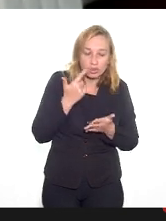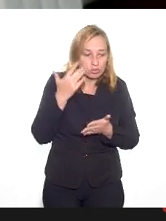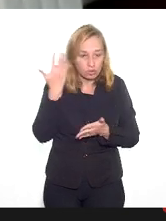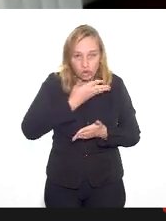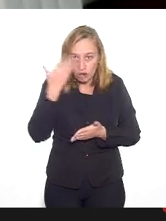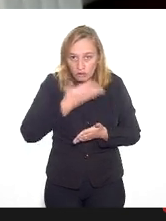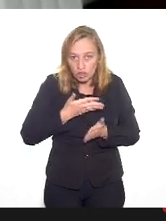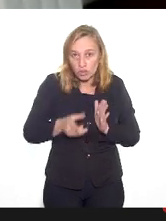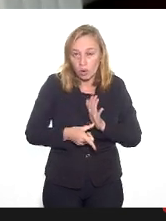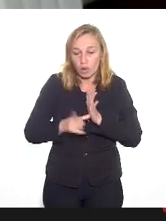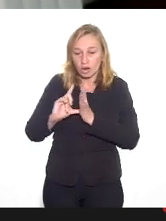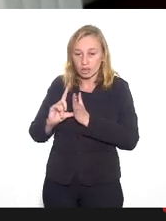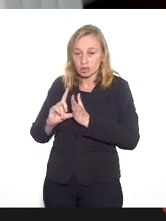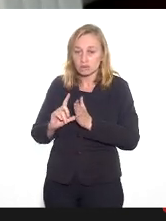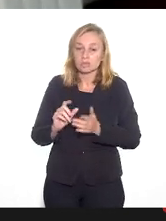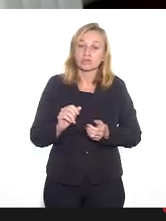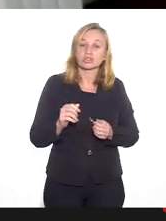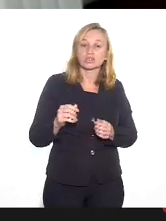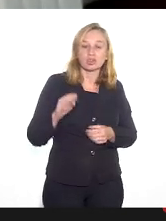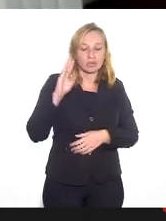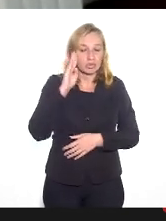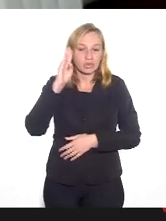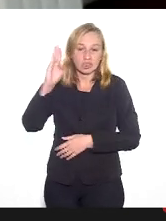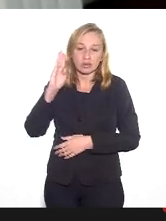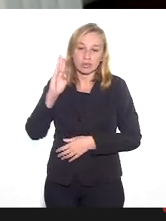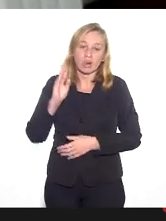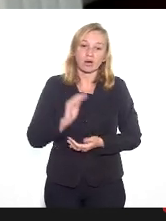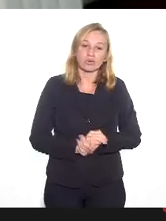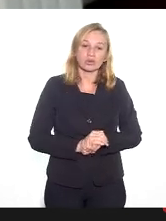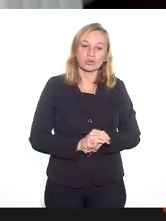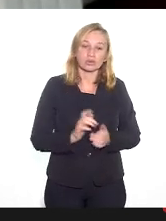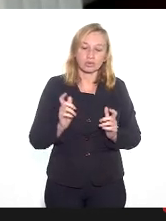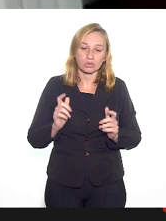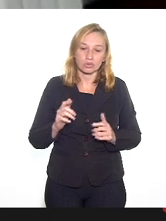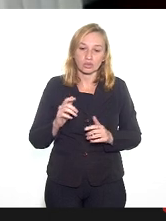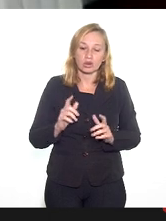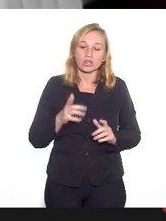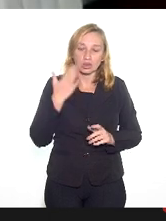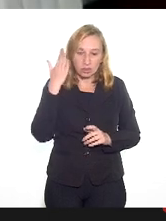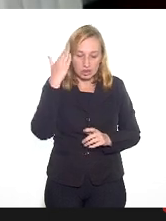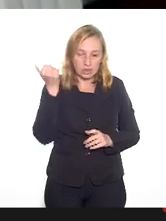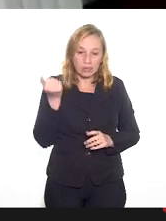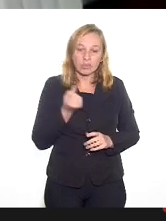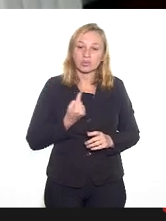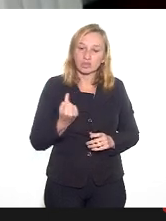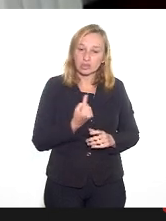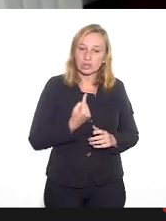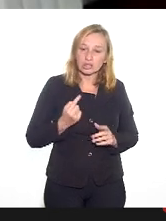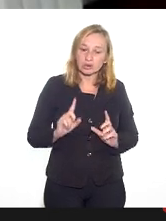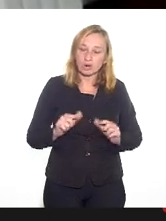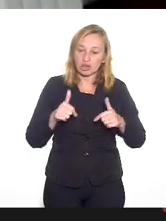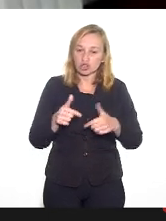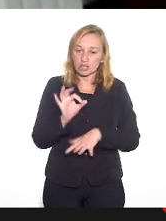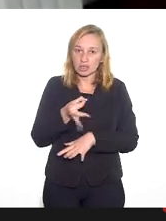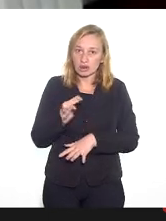anteriormente, e absoluta prioridade na tramitação, porque nós sabemos das contingências até